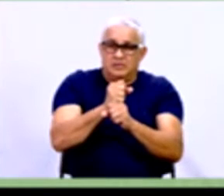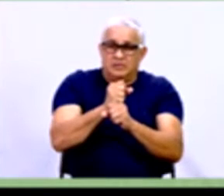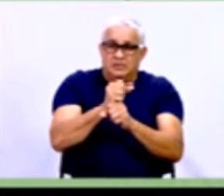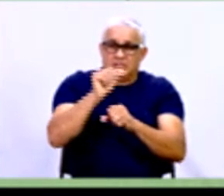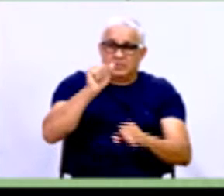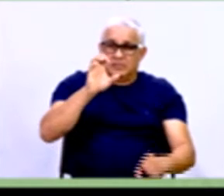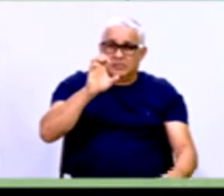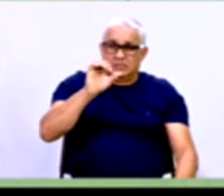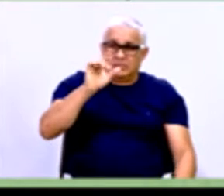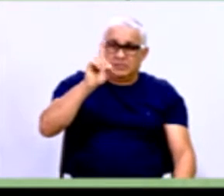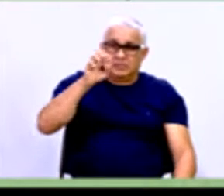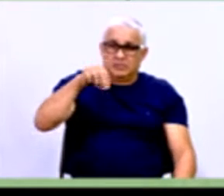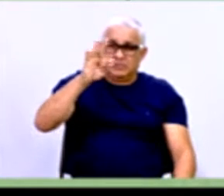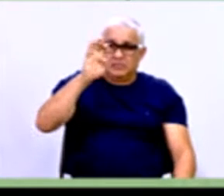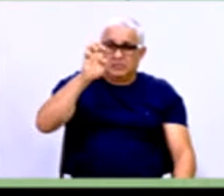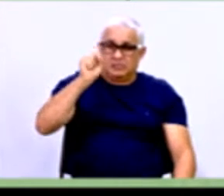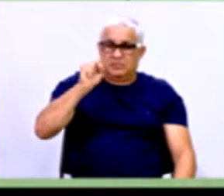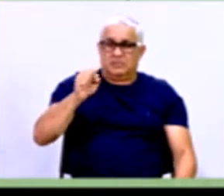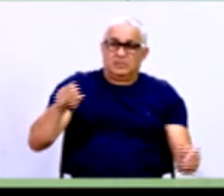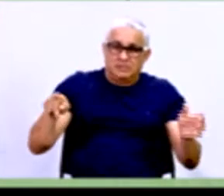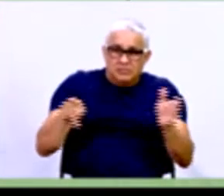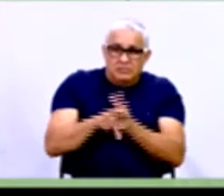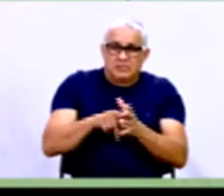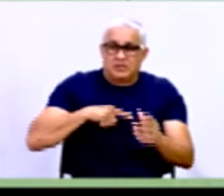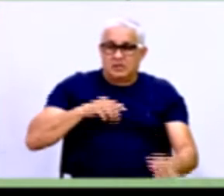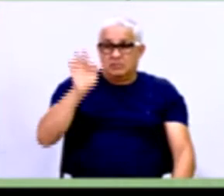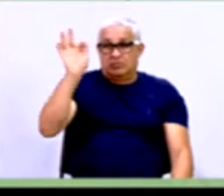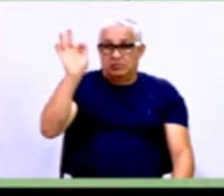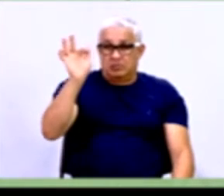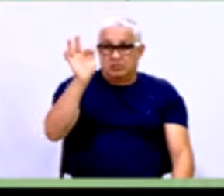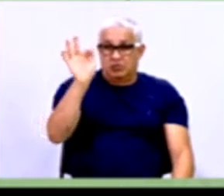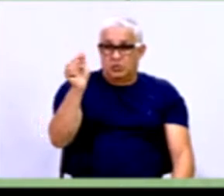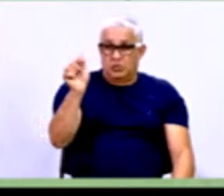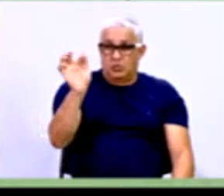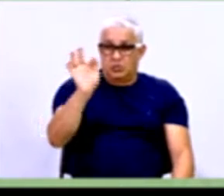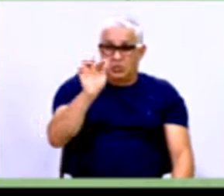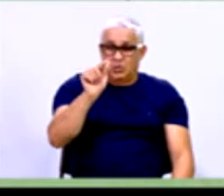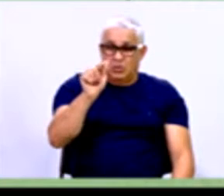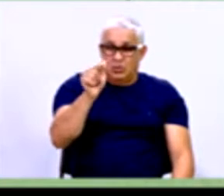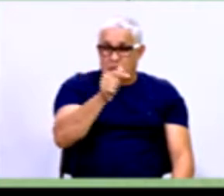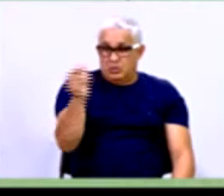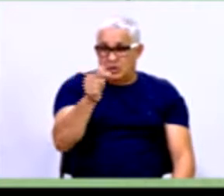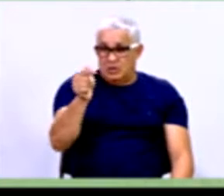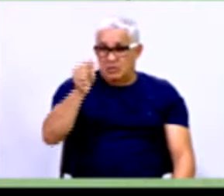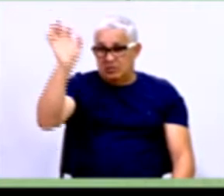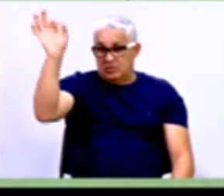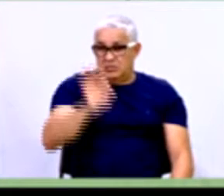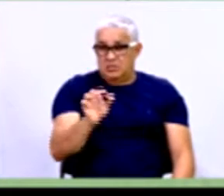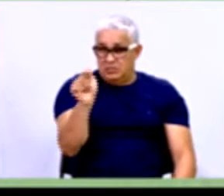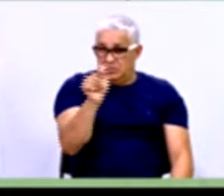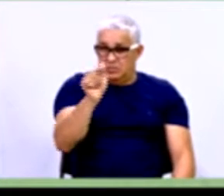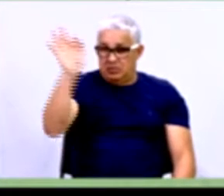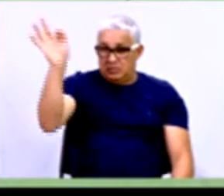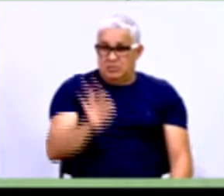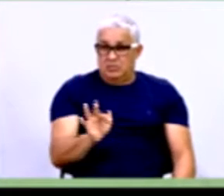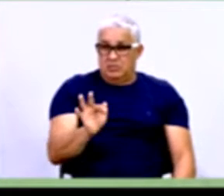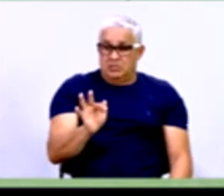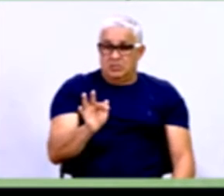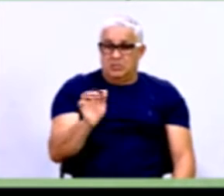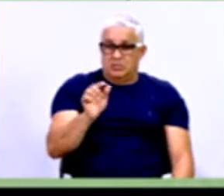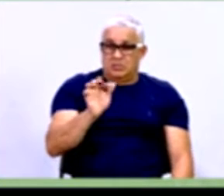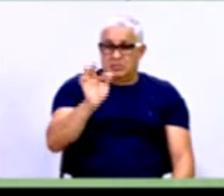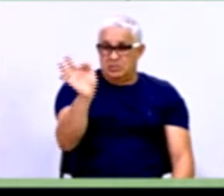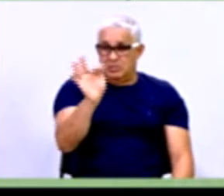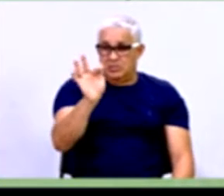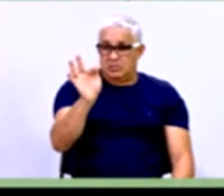que nós vamos trabalhar daqui a pouquinho o que seriam, eles representam 77%, os de trajeto 19%, quase 20%, e as doenças